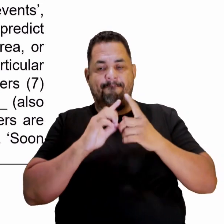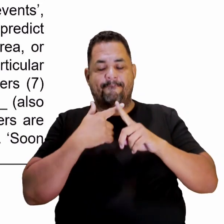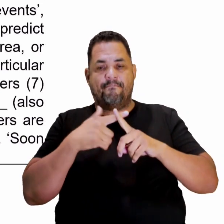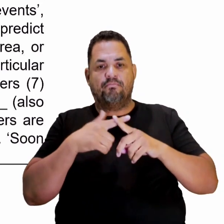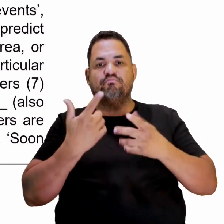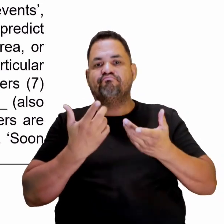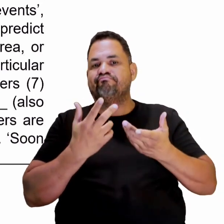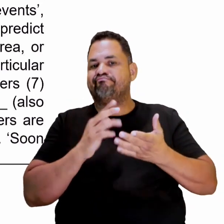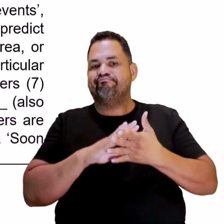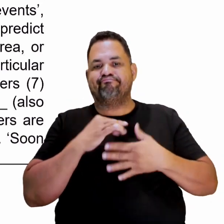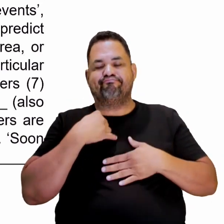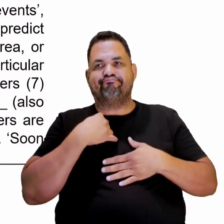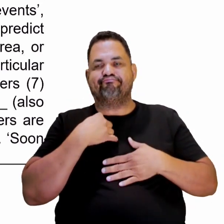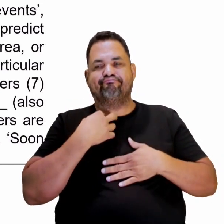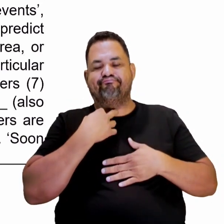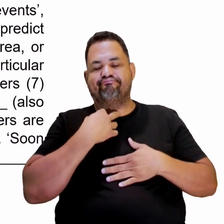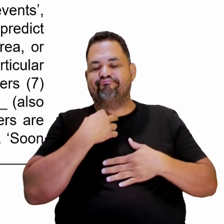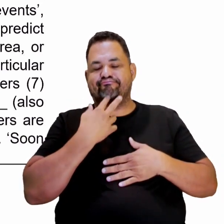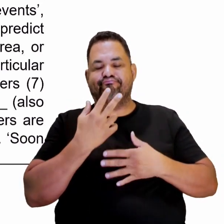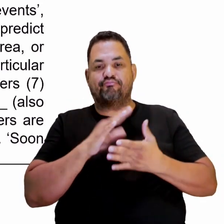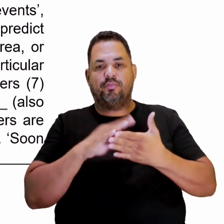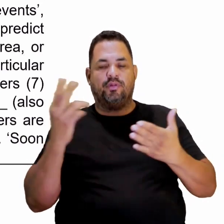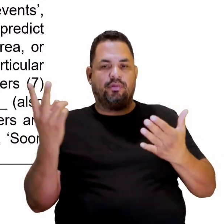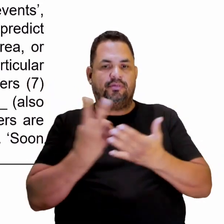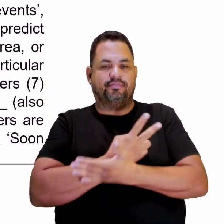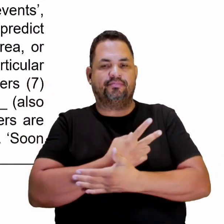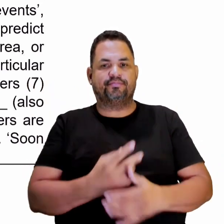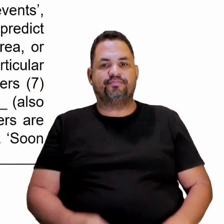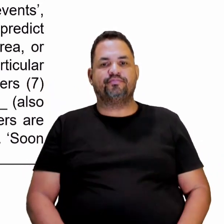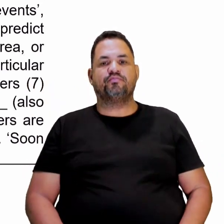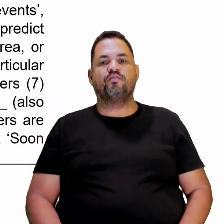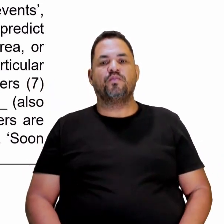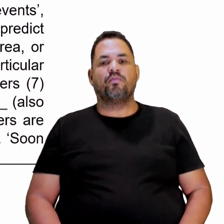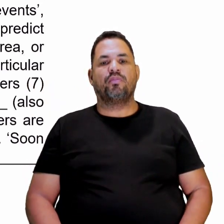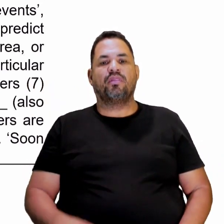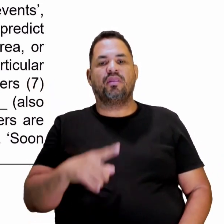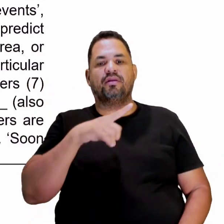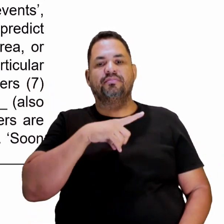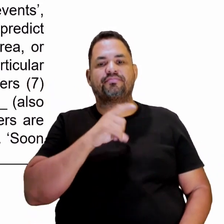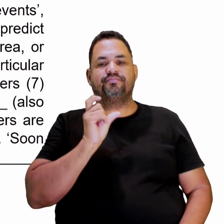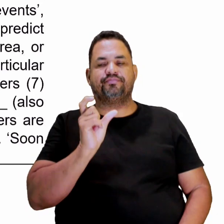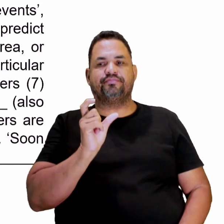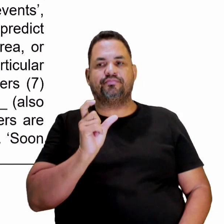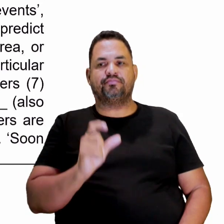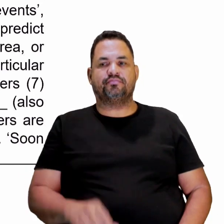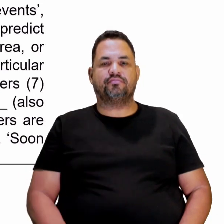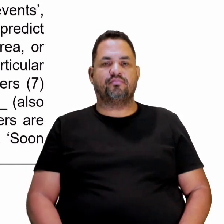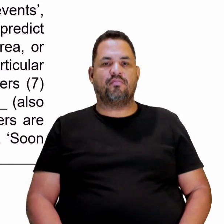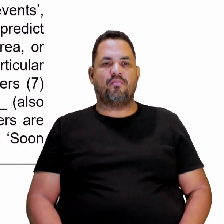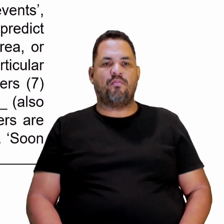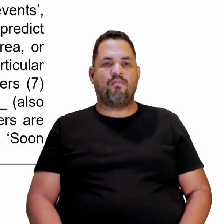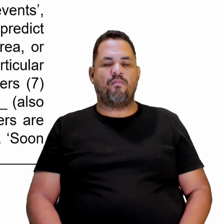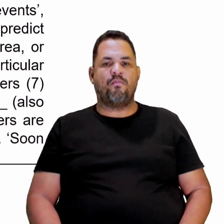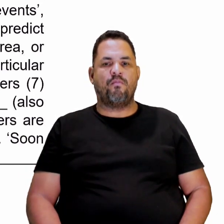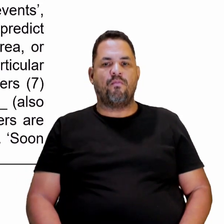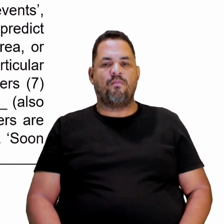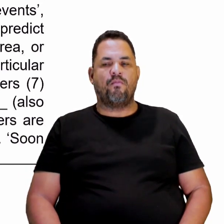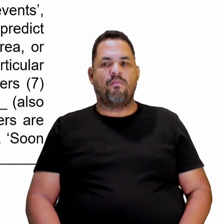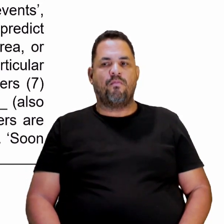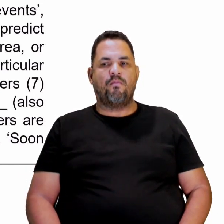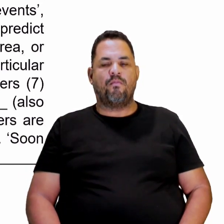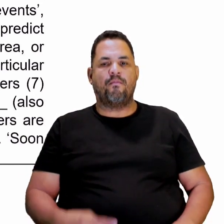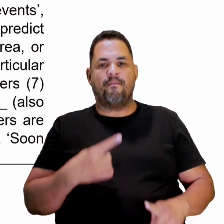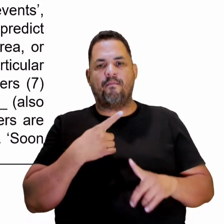vai acontecer, de usar sempre will be. Will mais um verbo. Você pode ter uma palavra antes como essa aqui. Will soon be